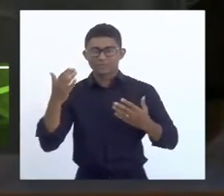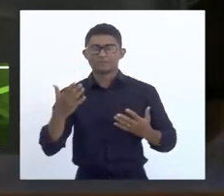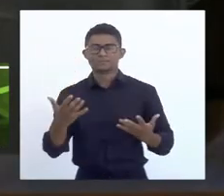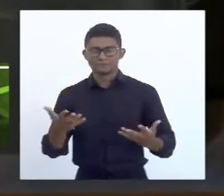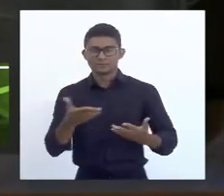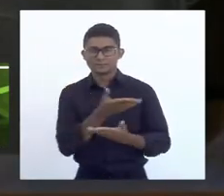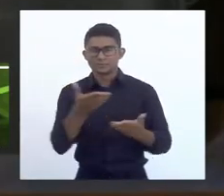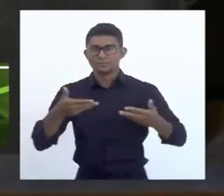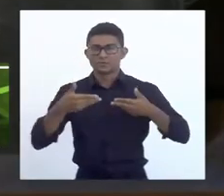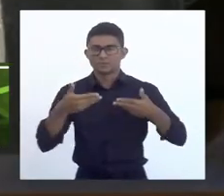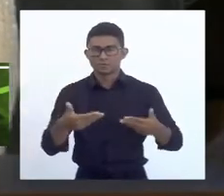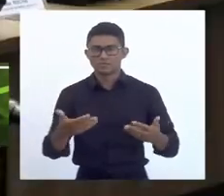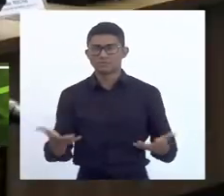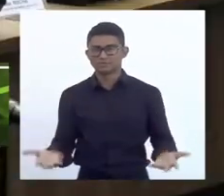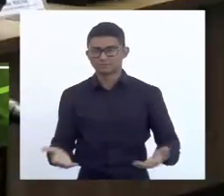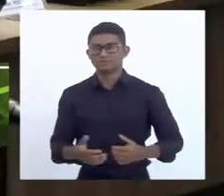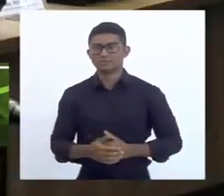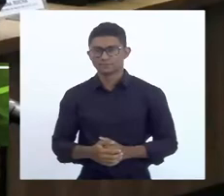hoje. Obrigado.